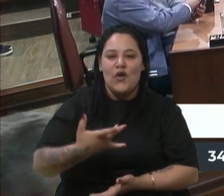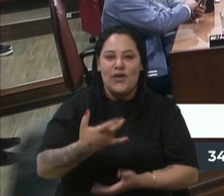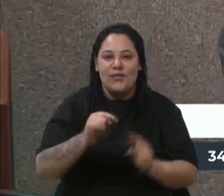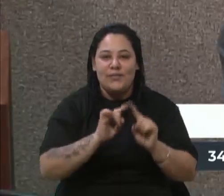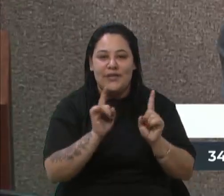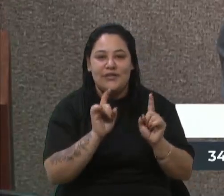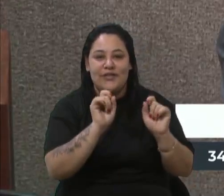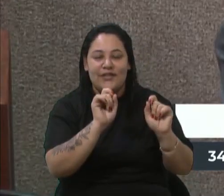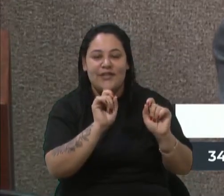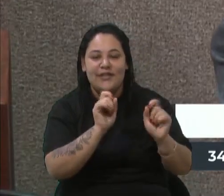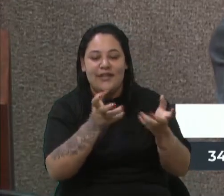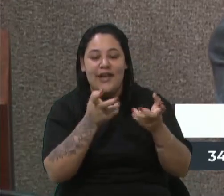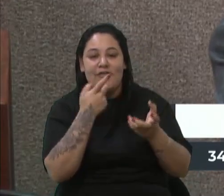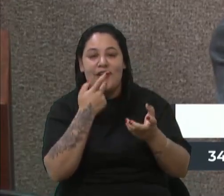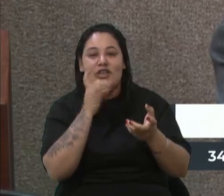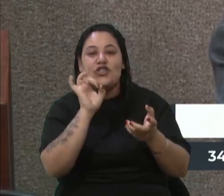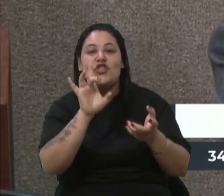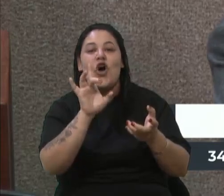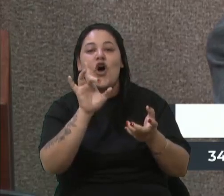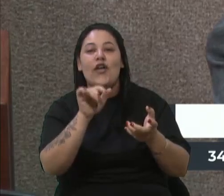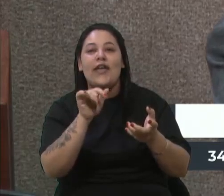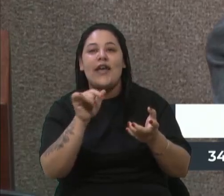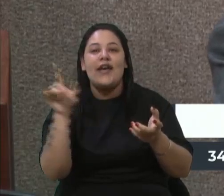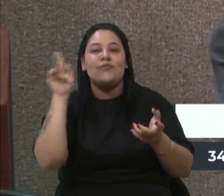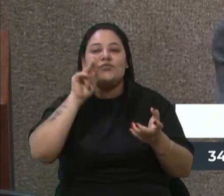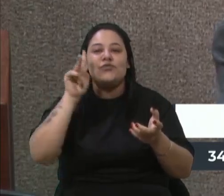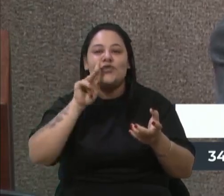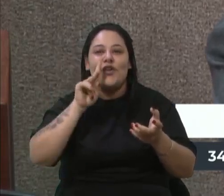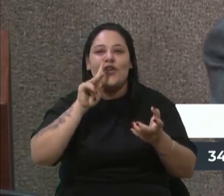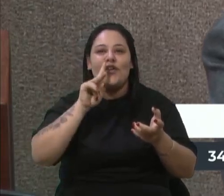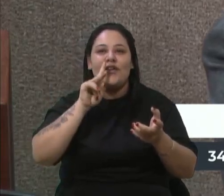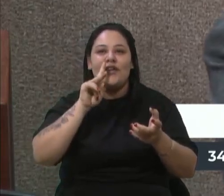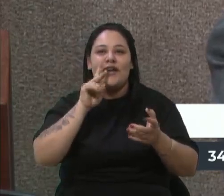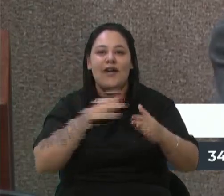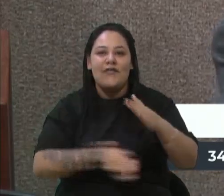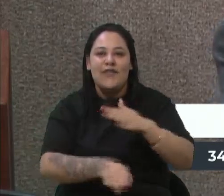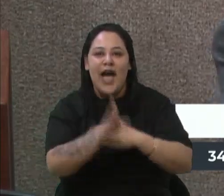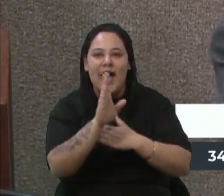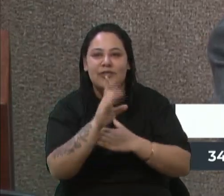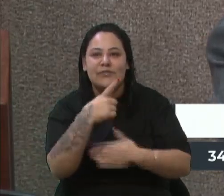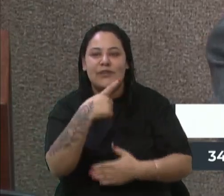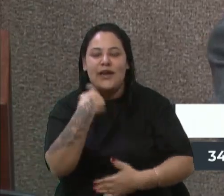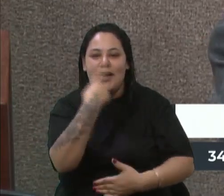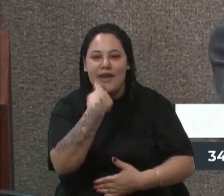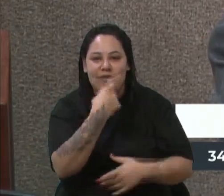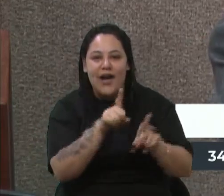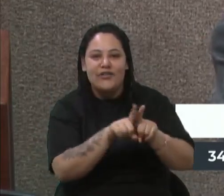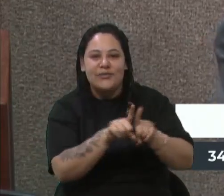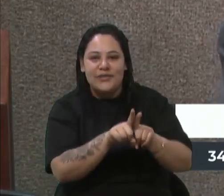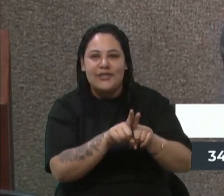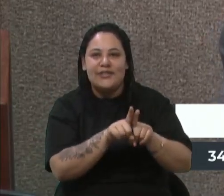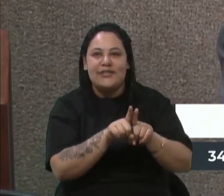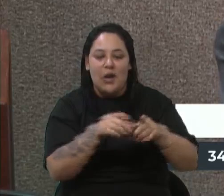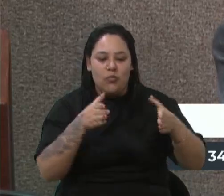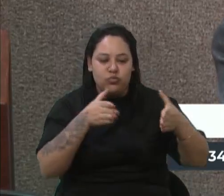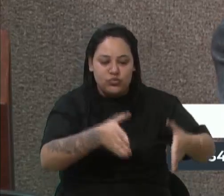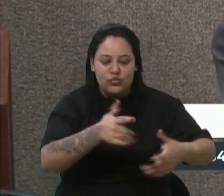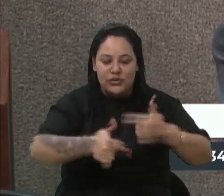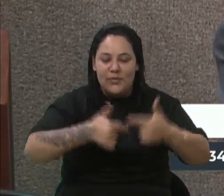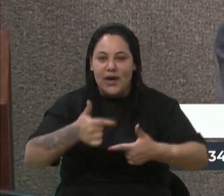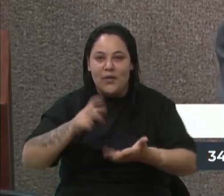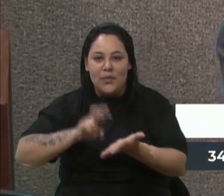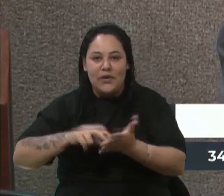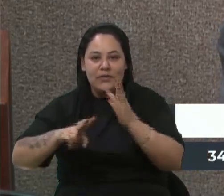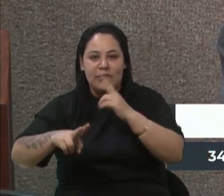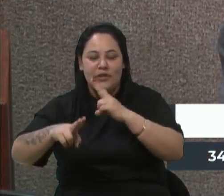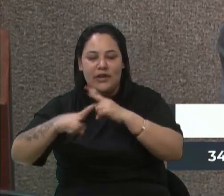só o que é lenda né a história As histórias da vinda dele para aquela bajo os velórios o trabalho dele na caixa enfim